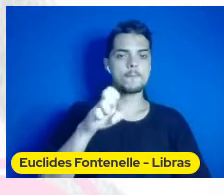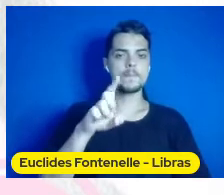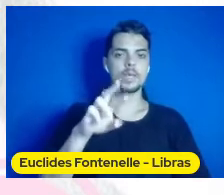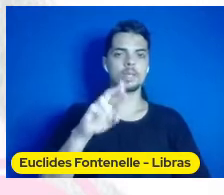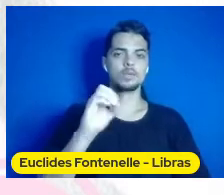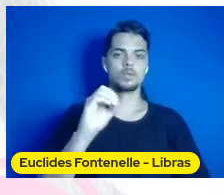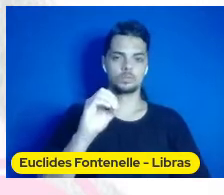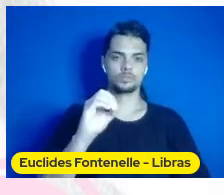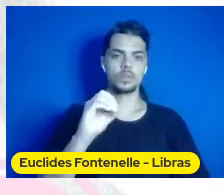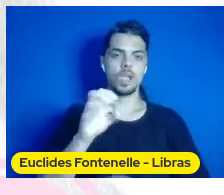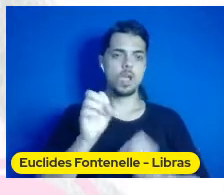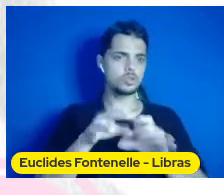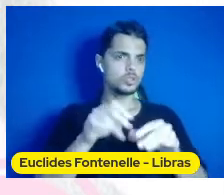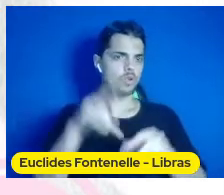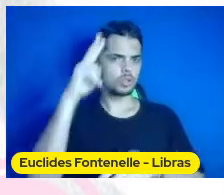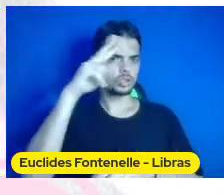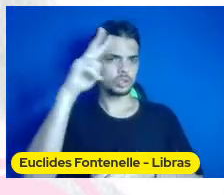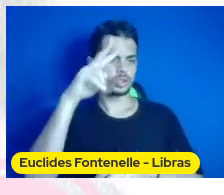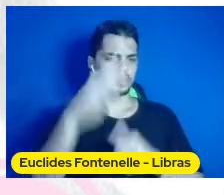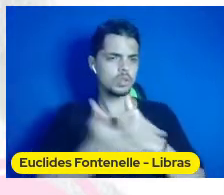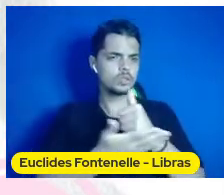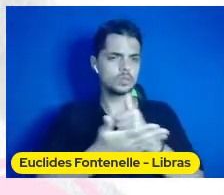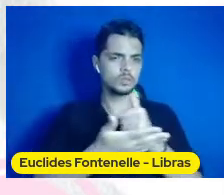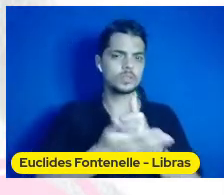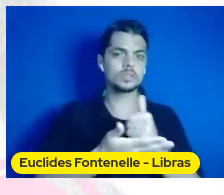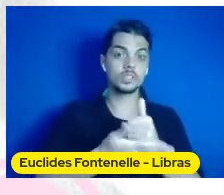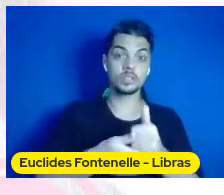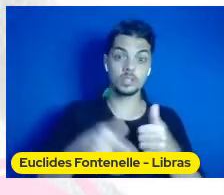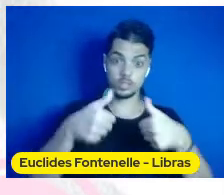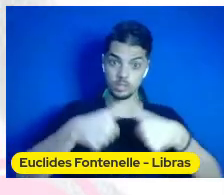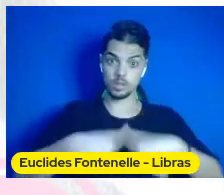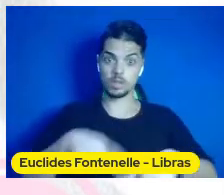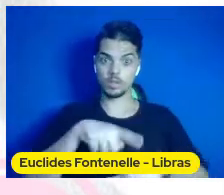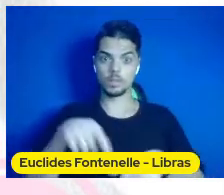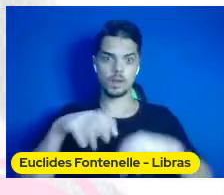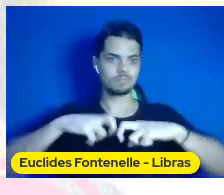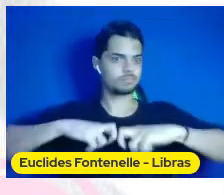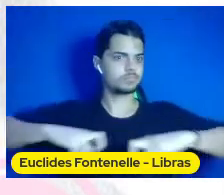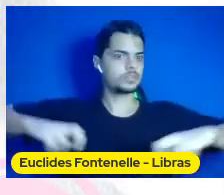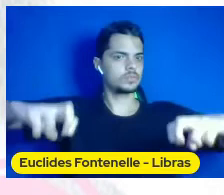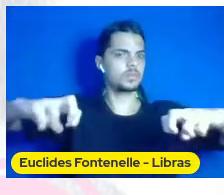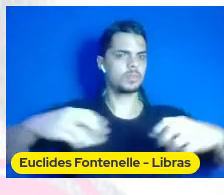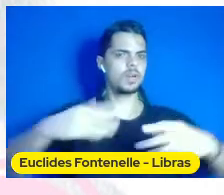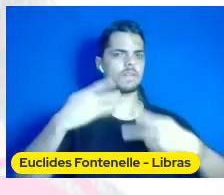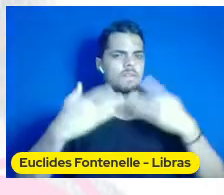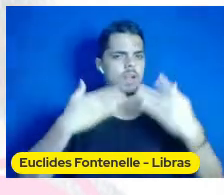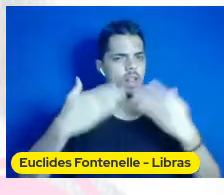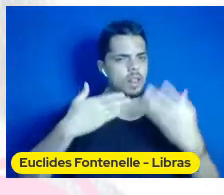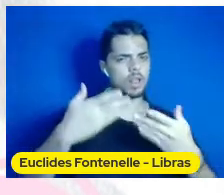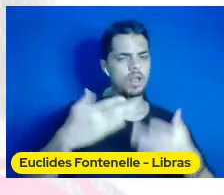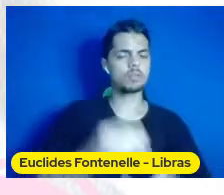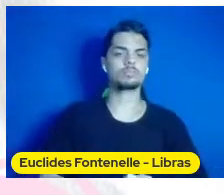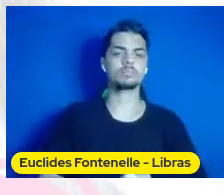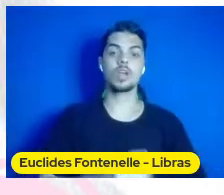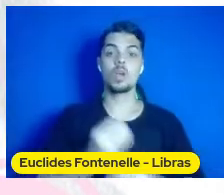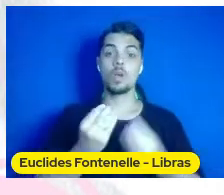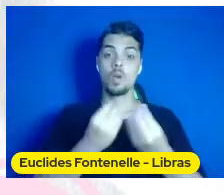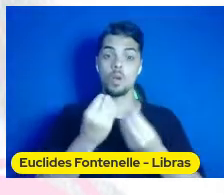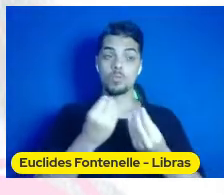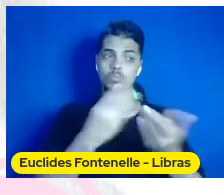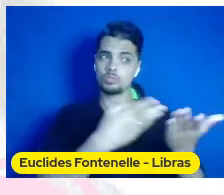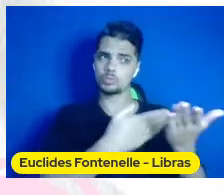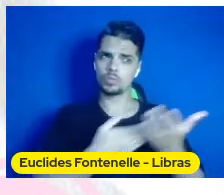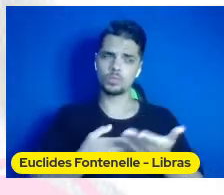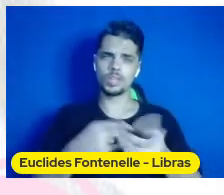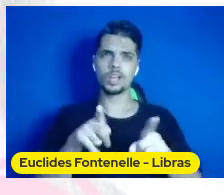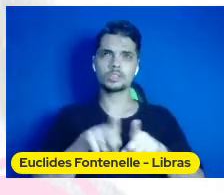básico, professor de história do ensino básico, e estou aqui para compor e falar um pouco com os nossos convidados,